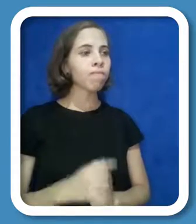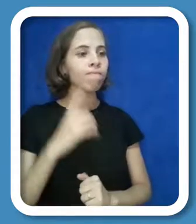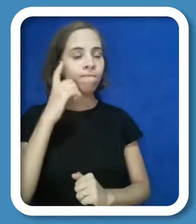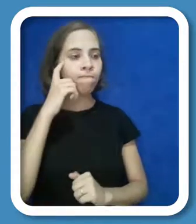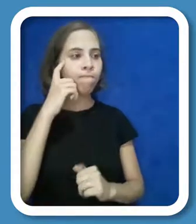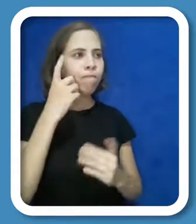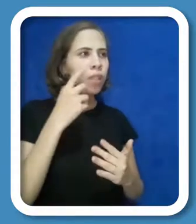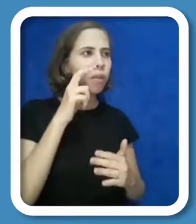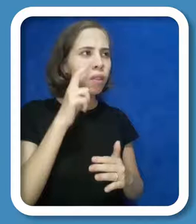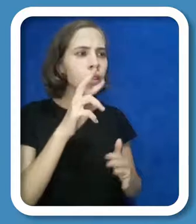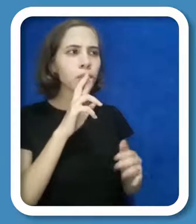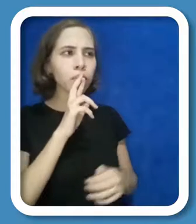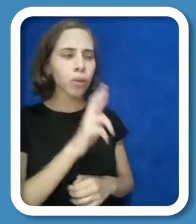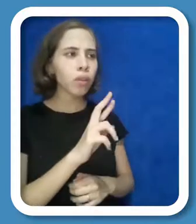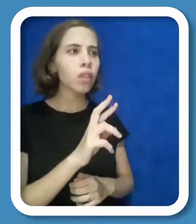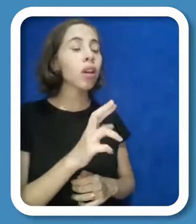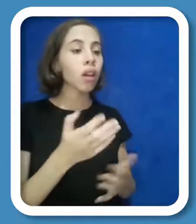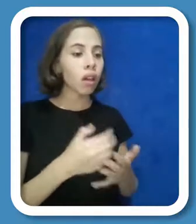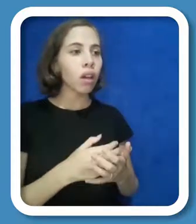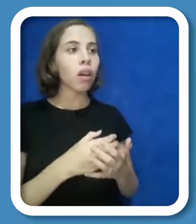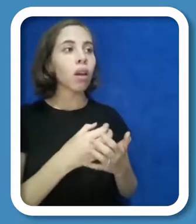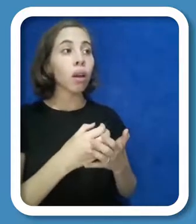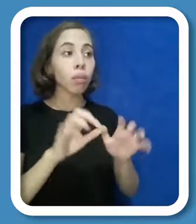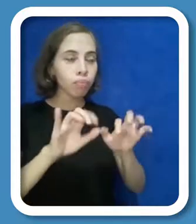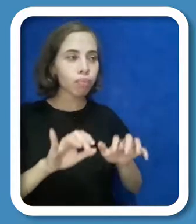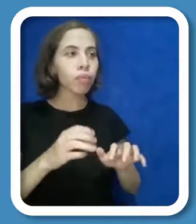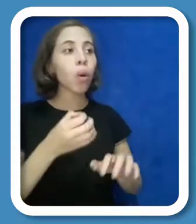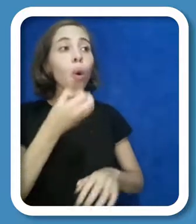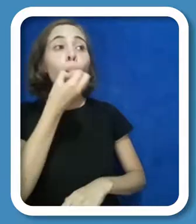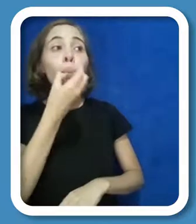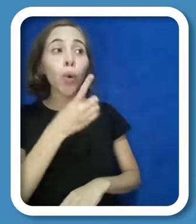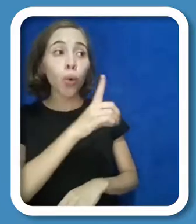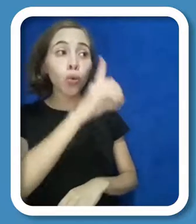Opa, deixa eu responder aqui. Bom dia.